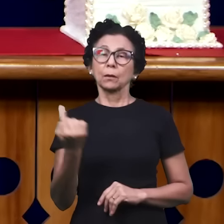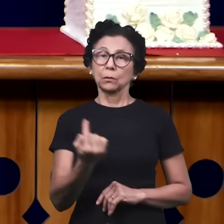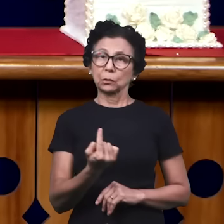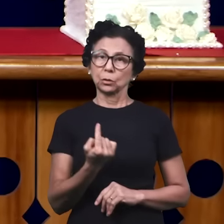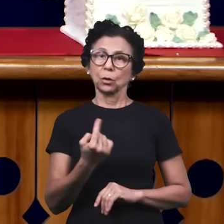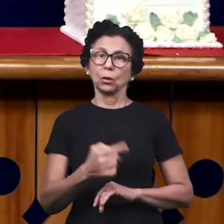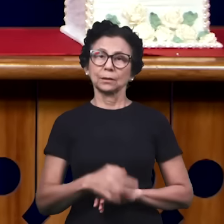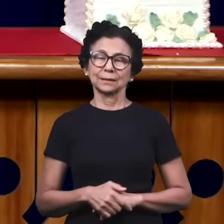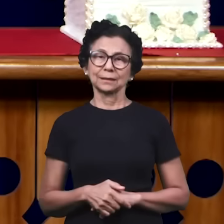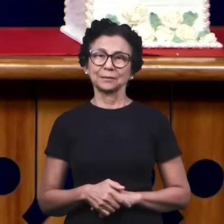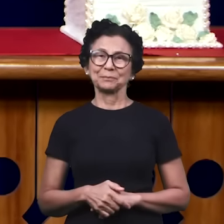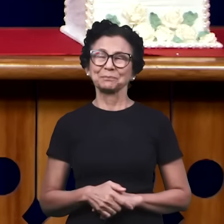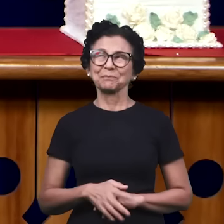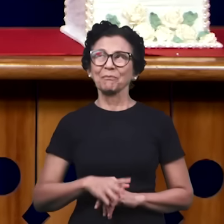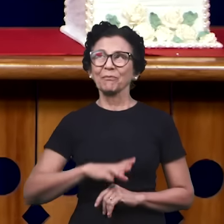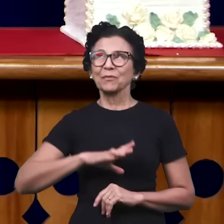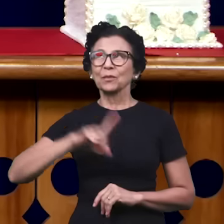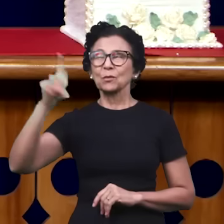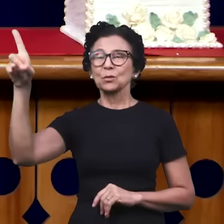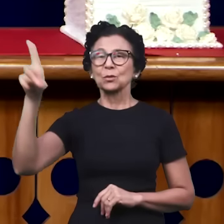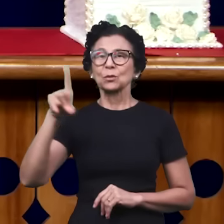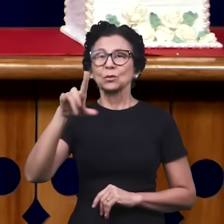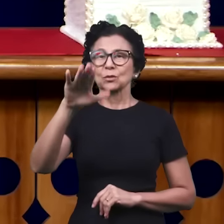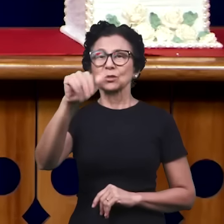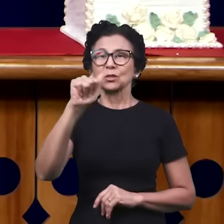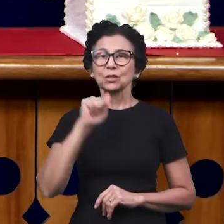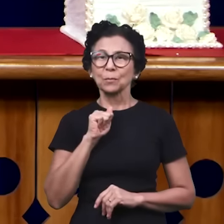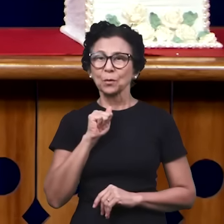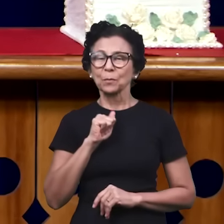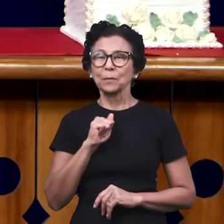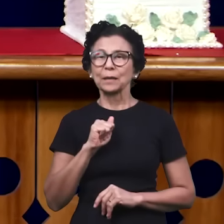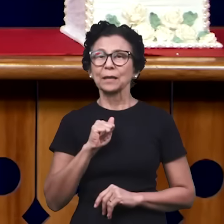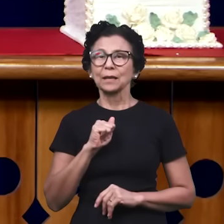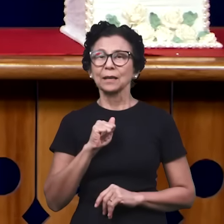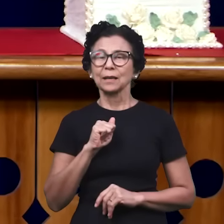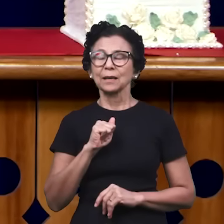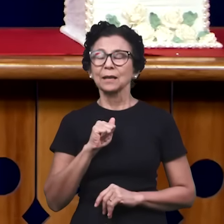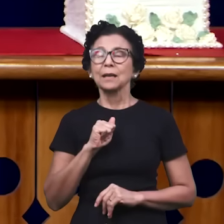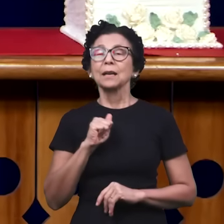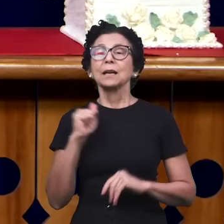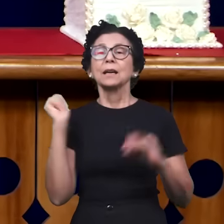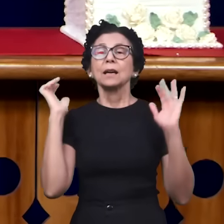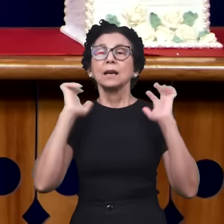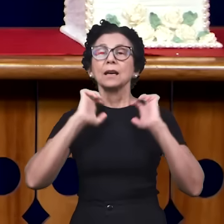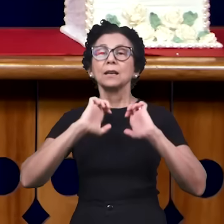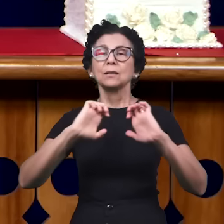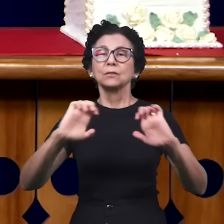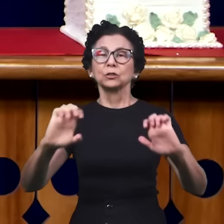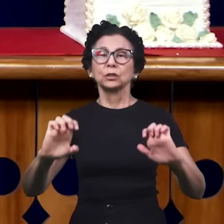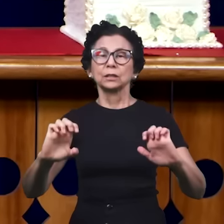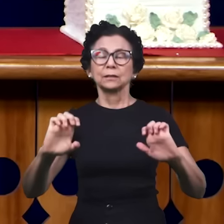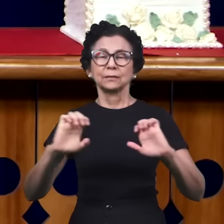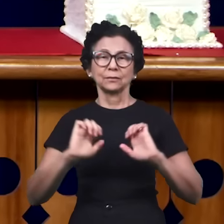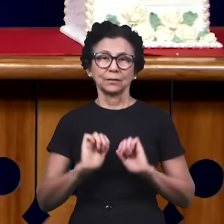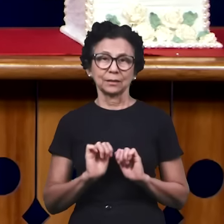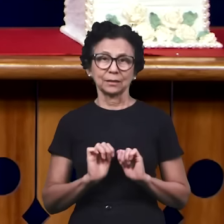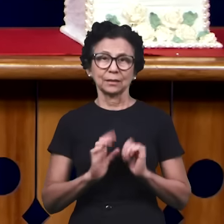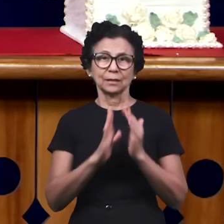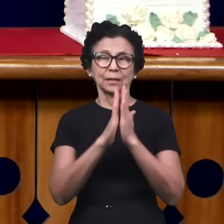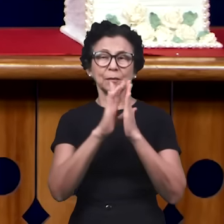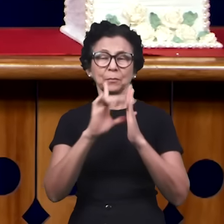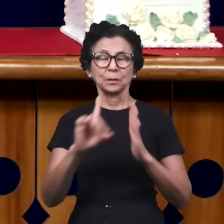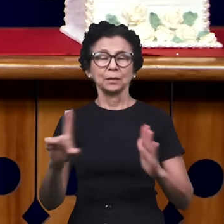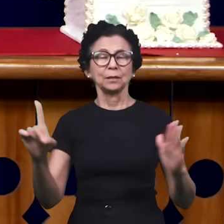instrumento escolhido para levar o nome do Senhor. Meus irmãos, o Senhor te escolheu para levar a palavra do nosso